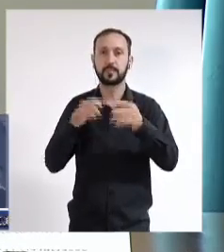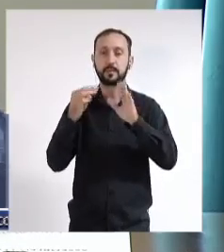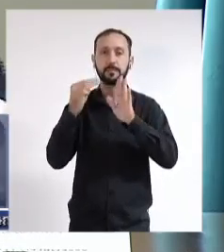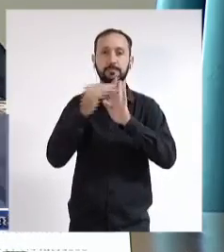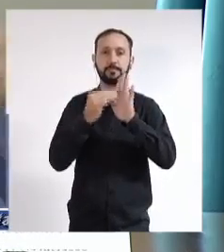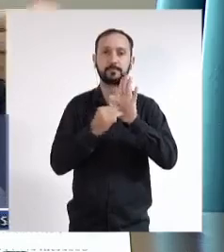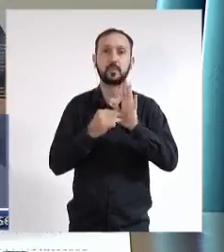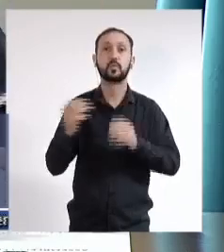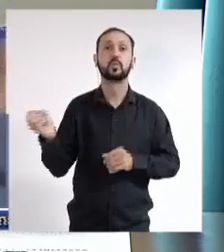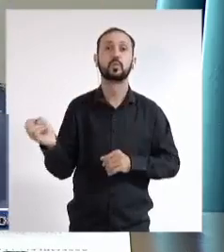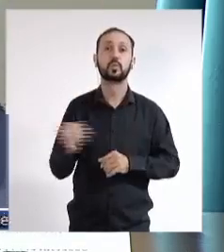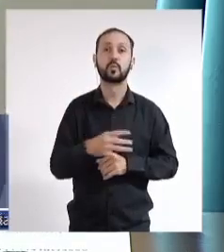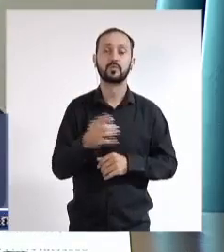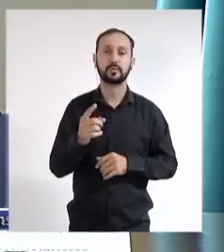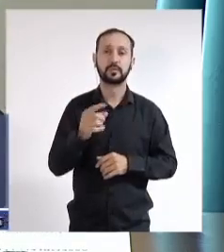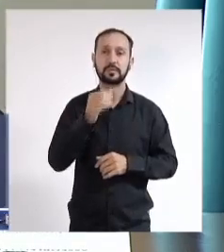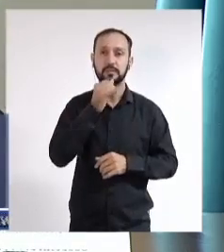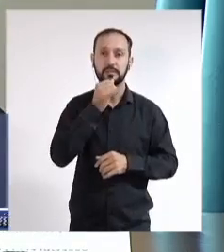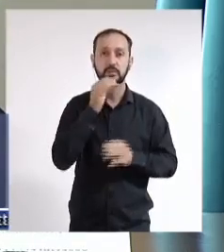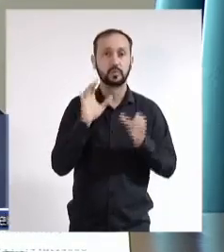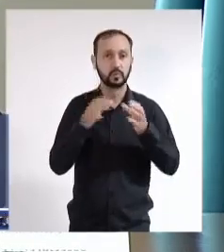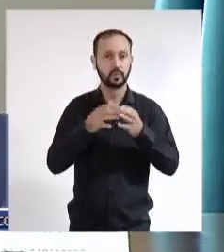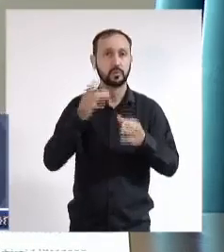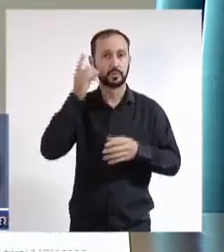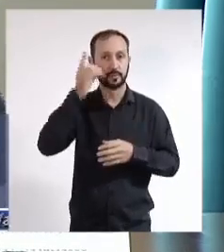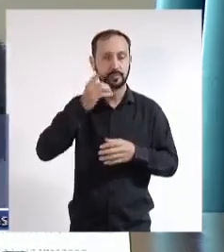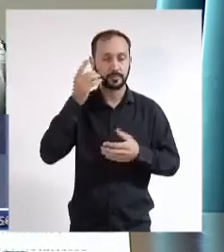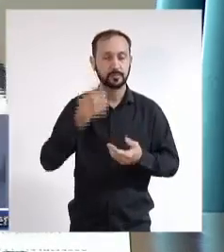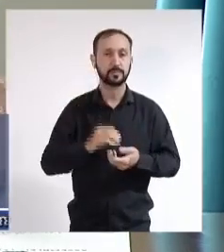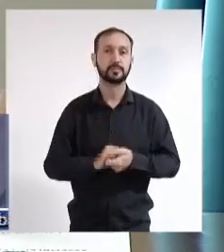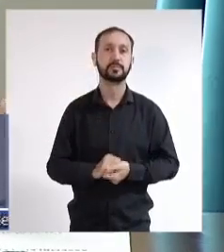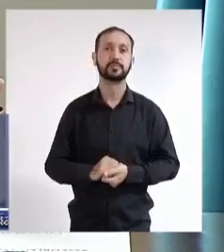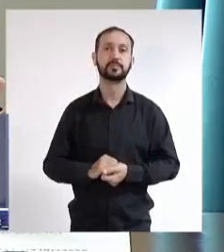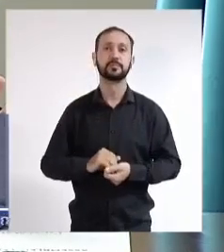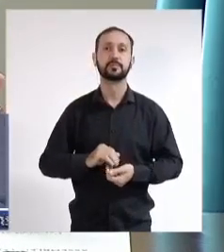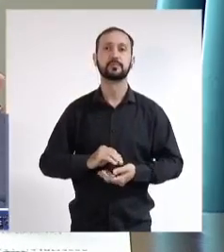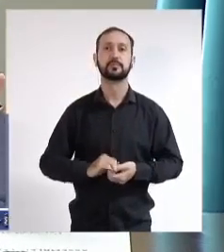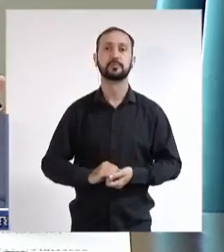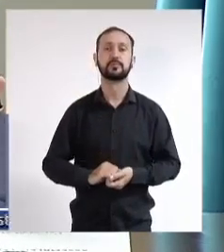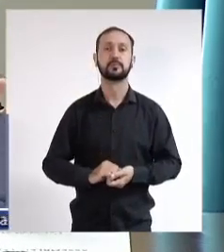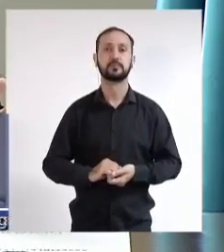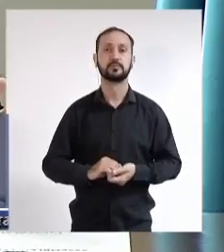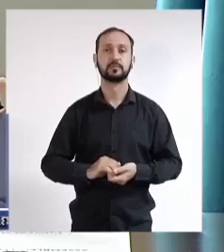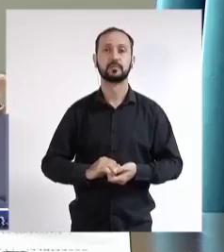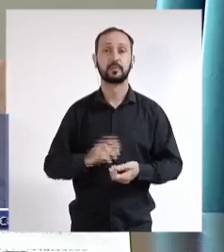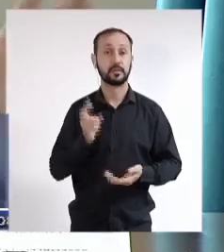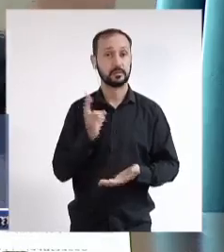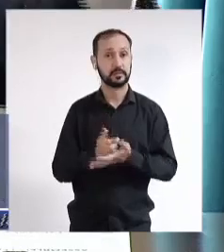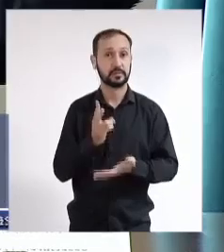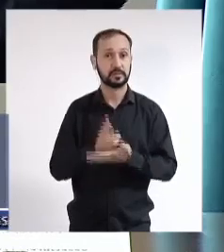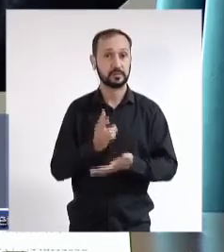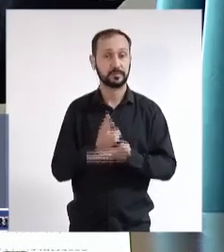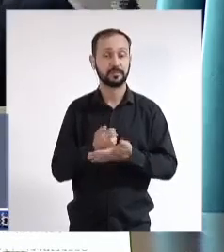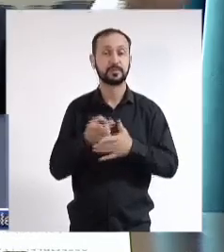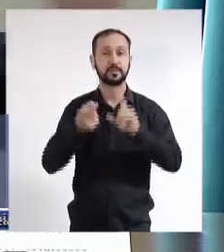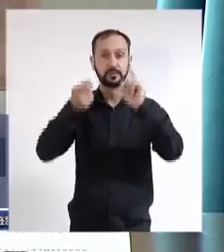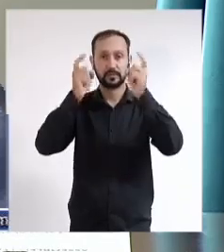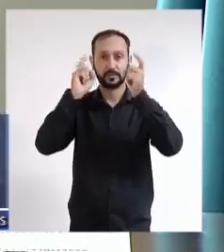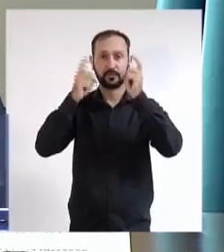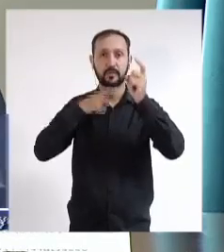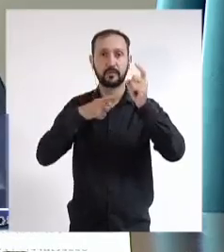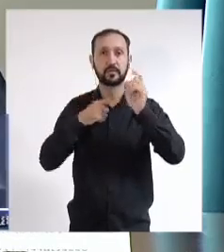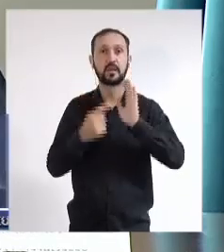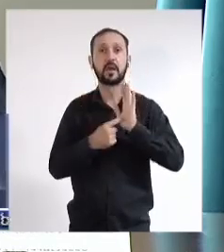nova da frente parlamentar em todas as nossas reuniões nós teremos